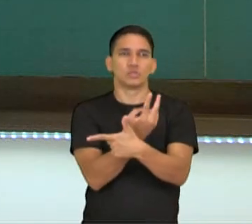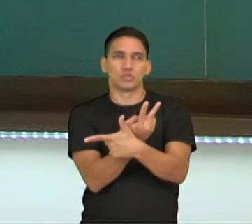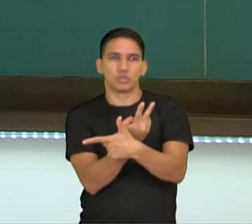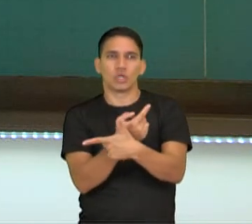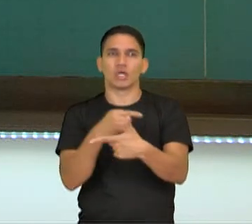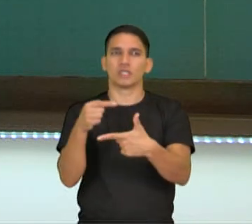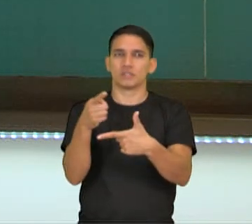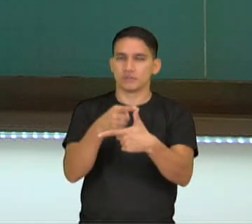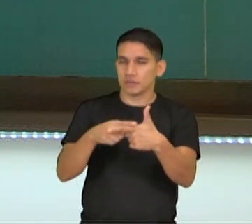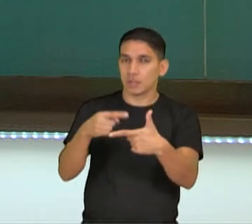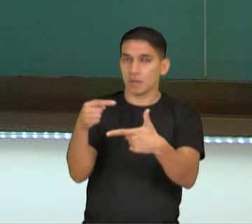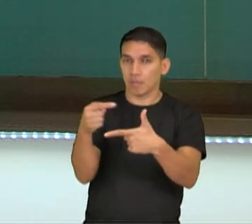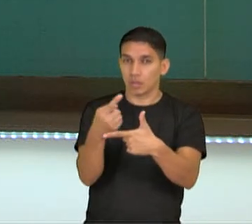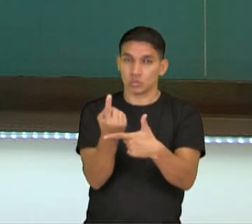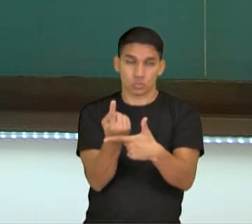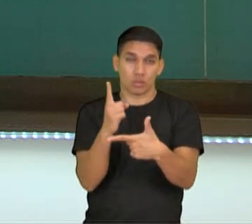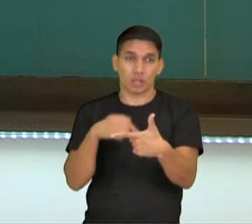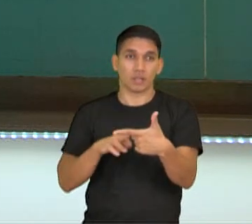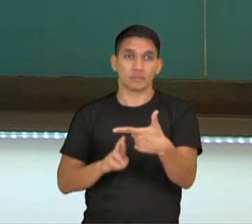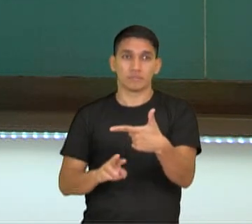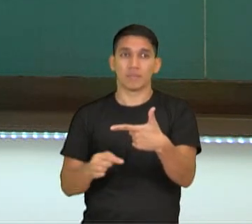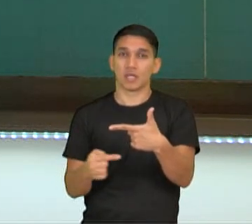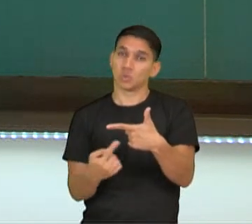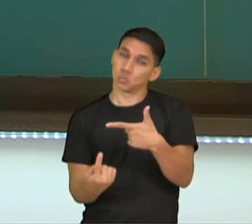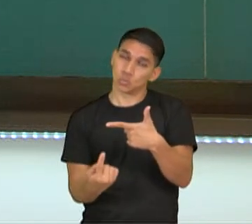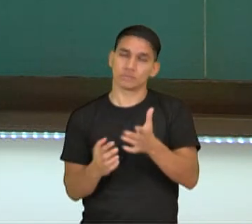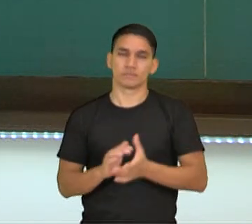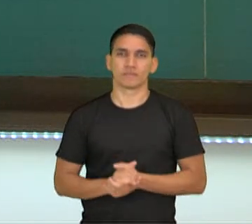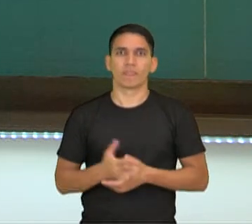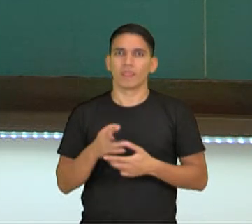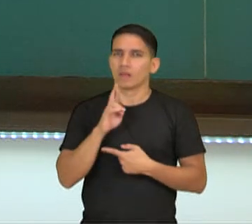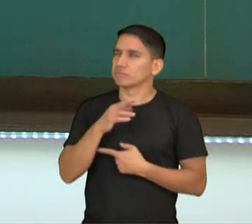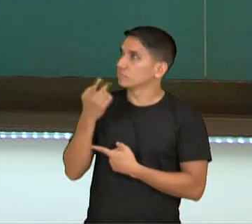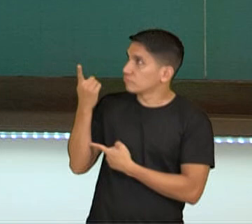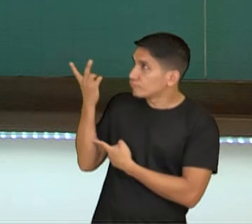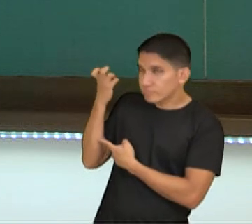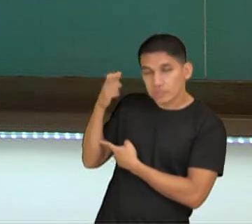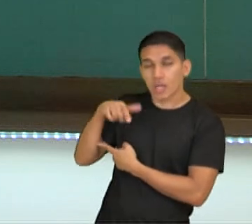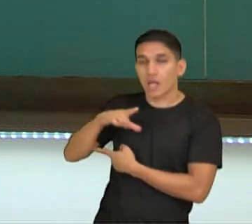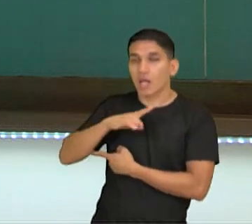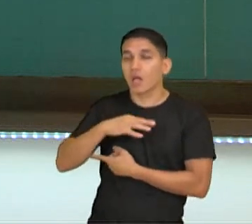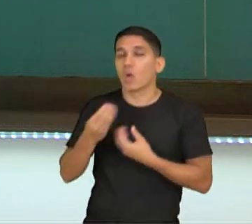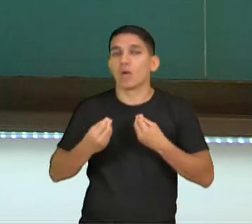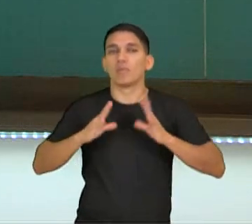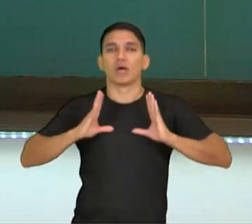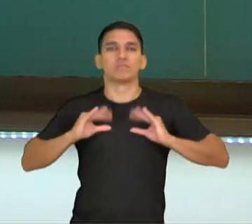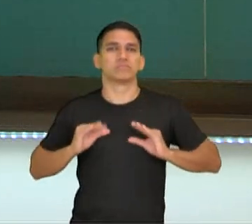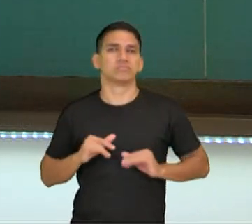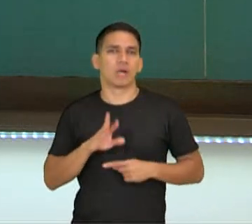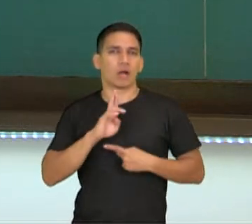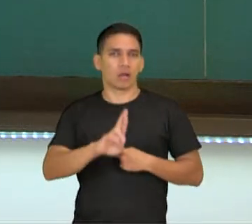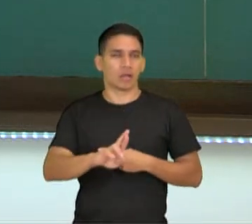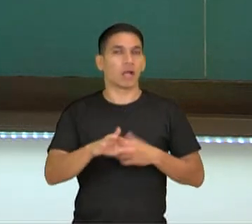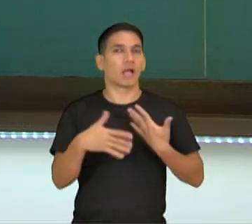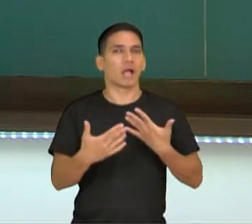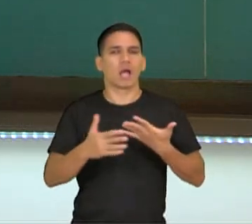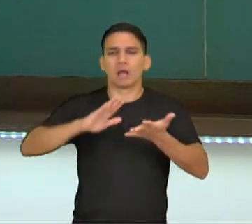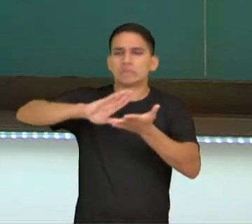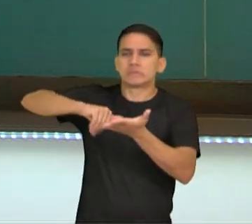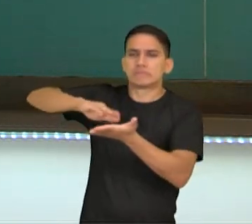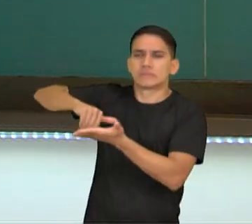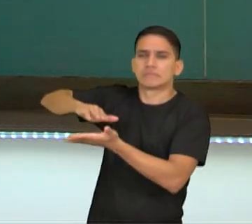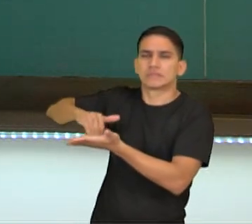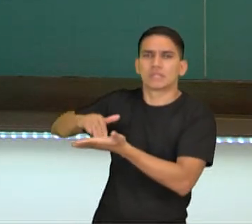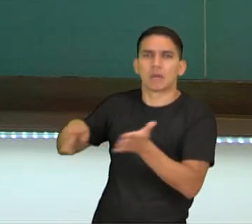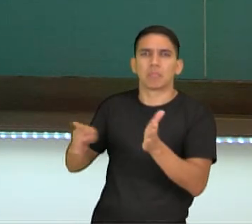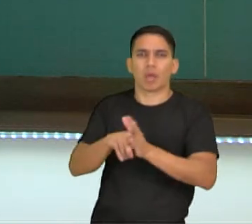Então, vocês verificam qual que é a forma que vocês se sentem mais confortáveis de resolver. Se é eliminando, como se fosse